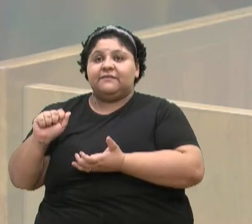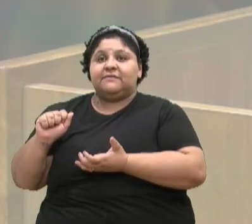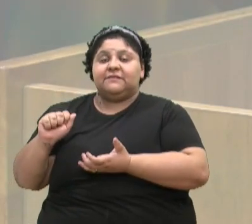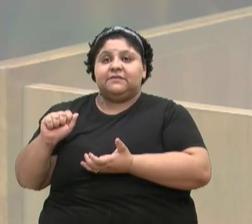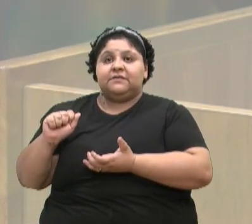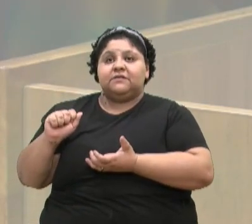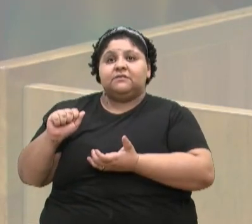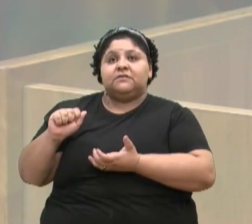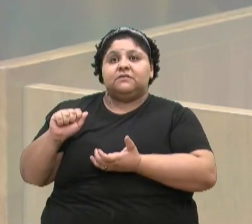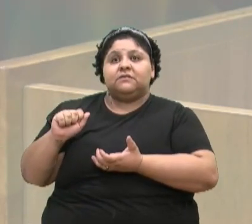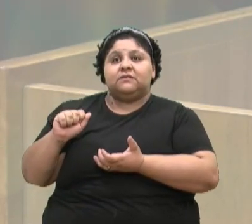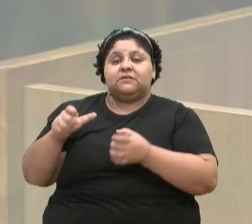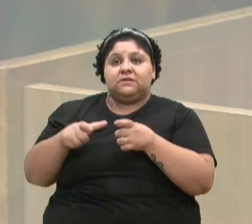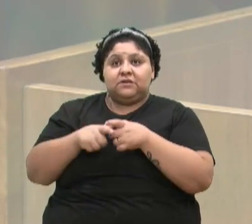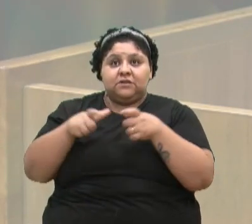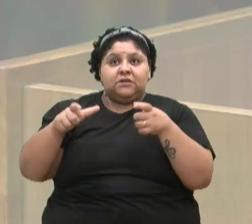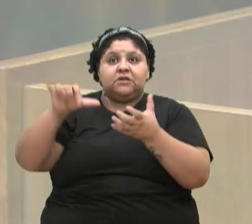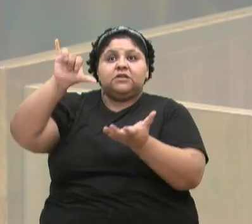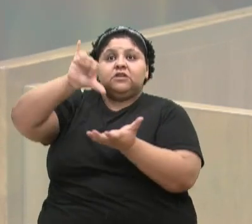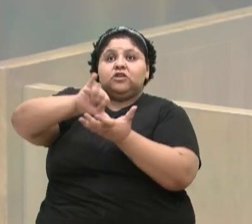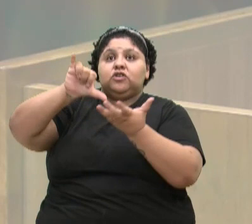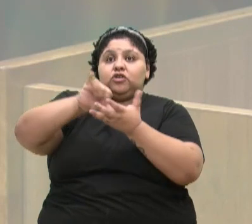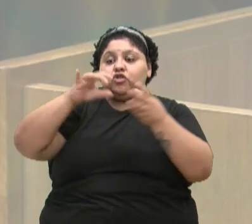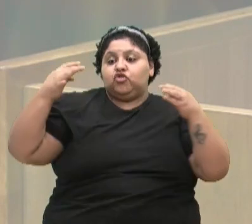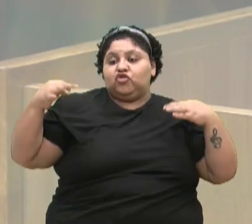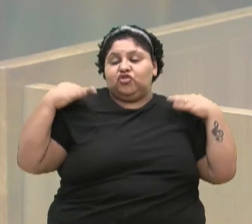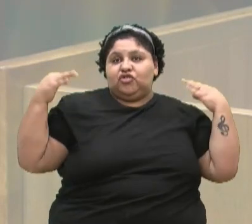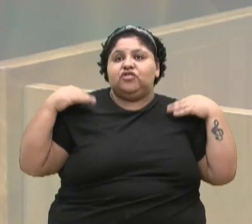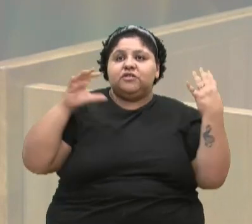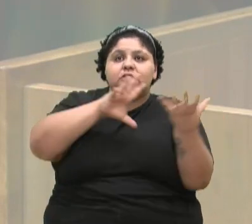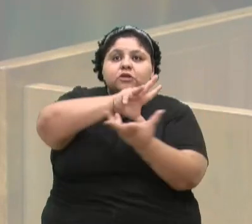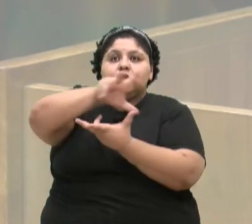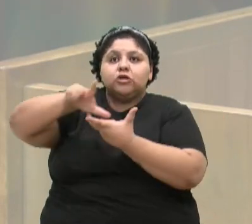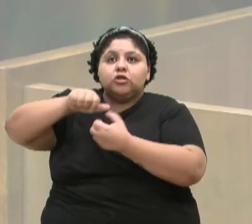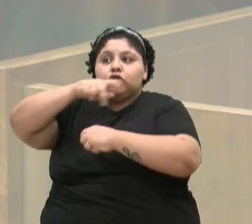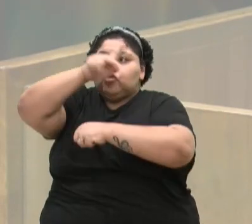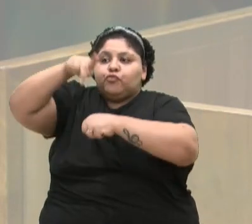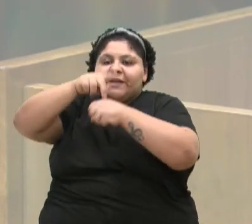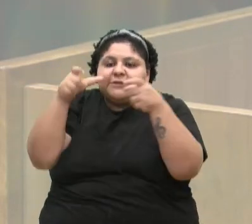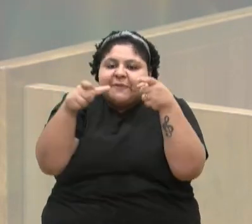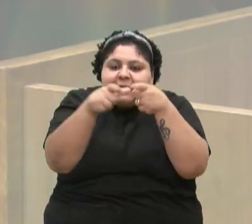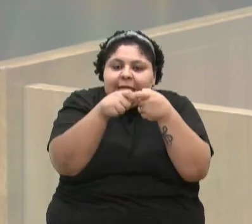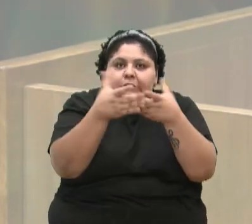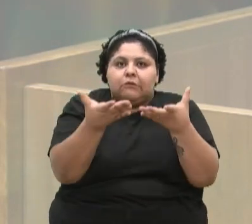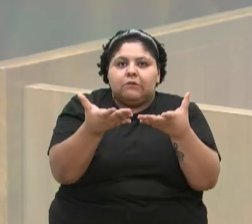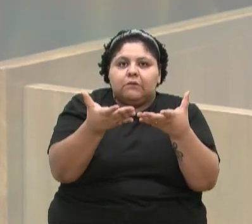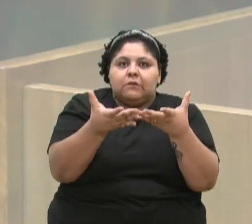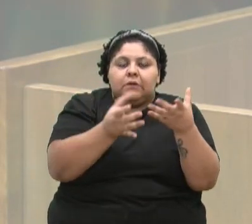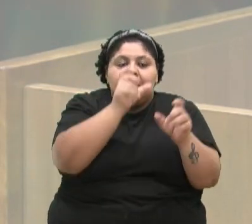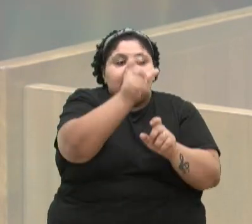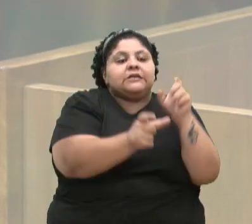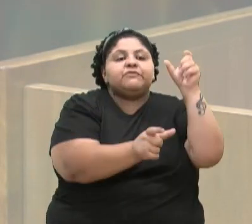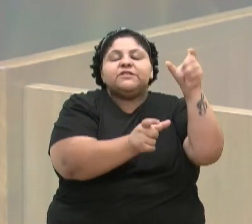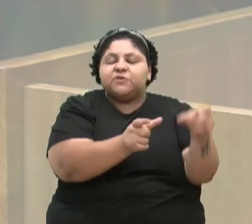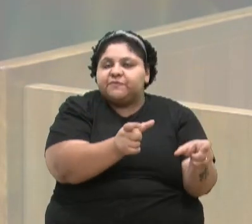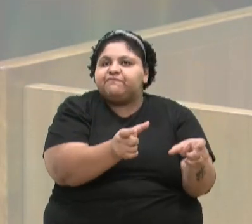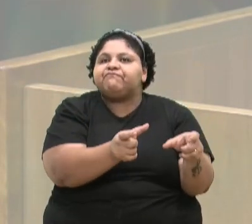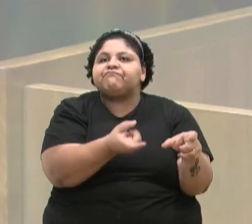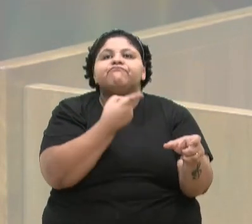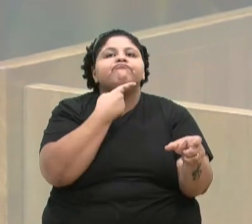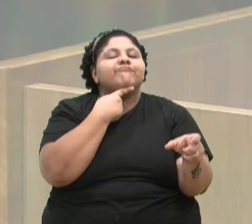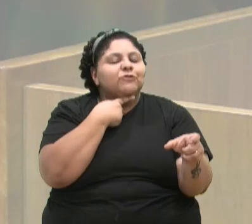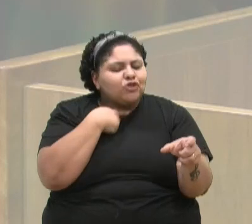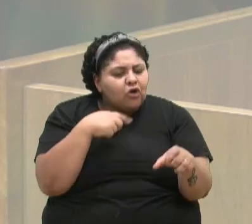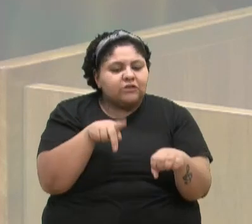um dos maiores centros de turismo do mundo, num país pequeno, onde as pessoas gostam do